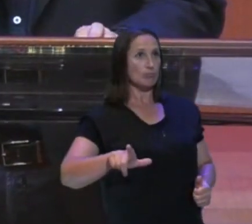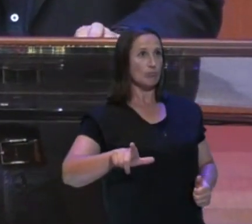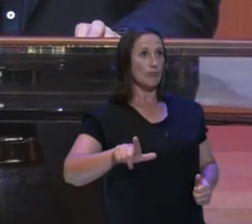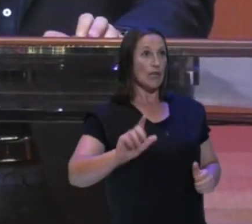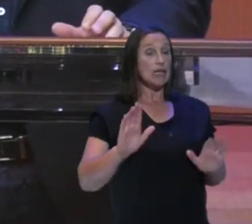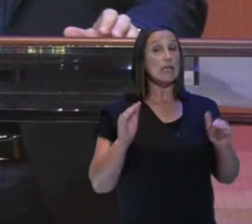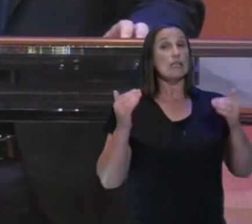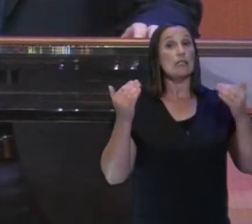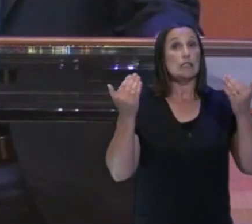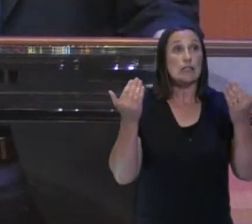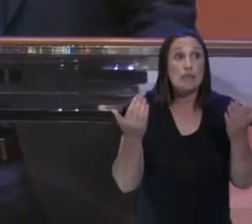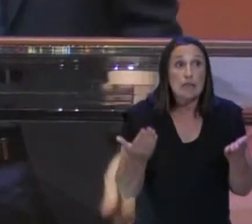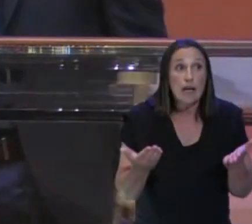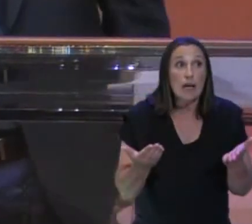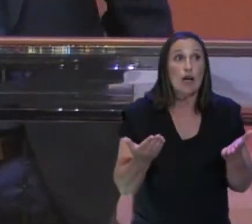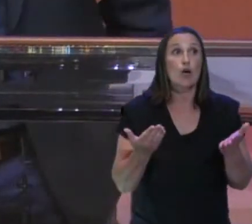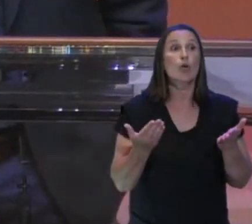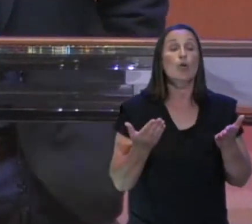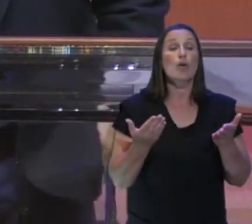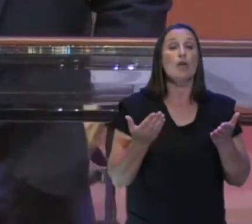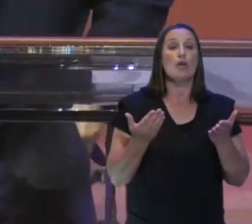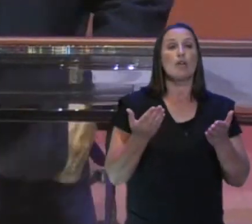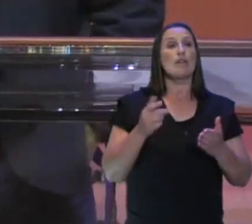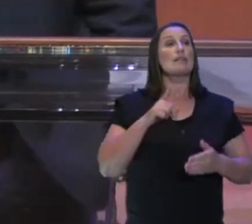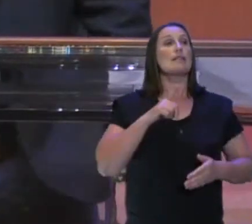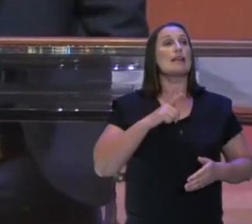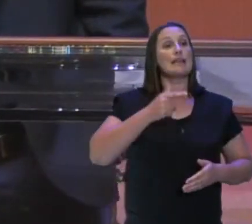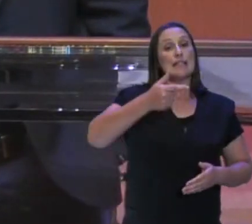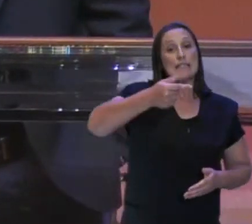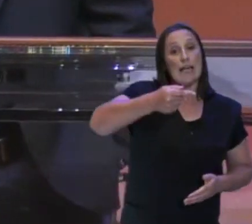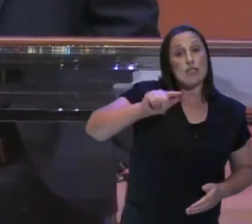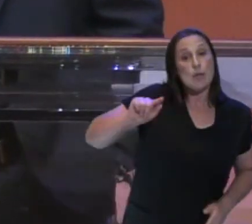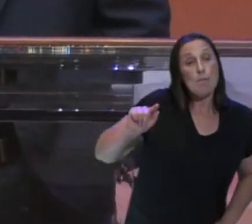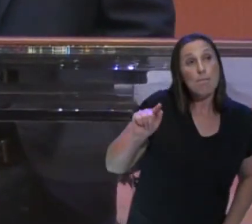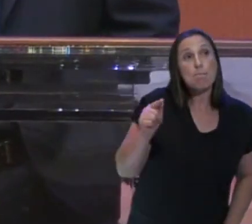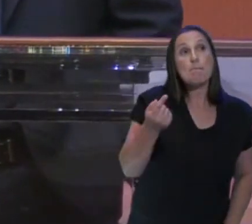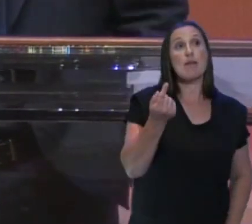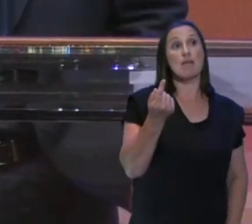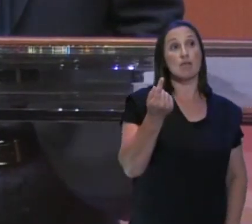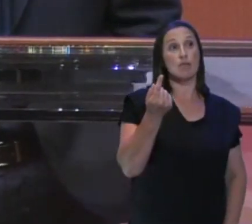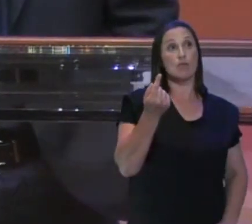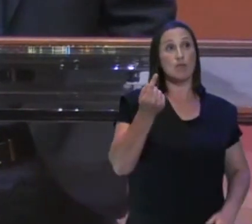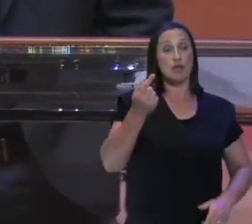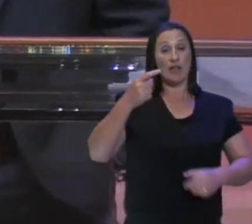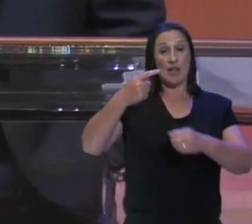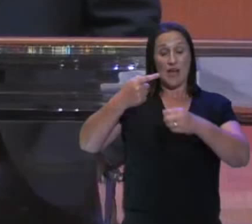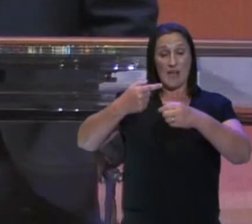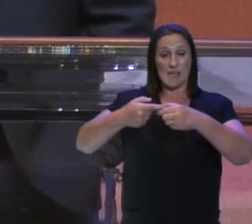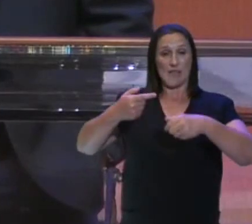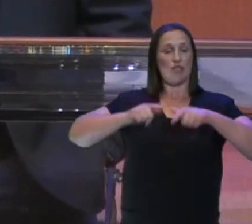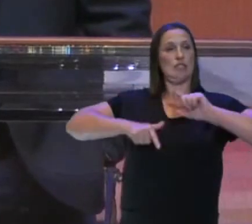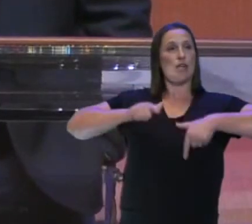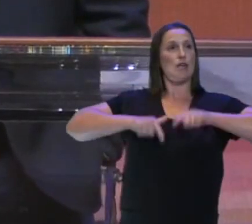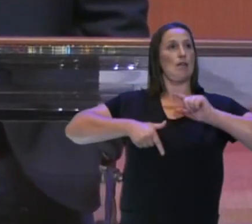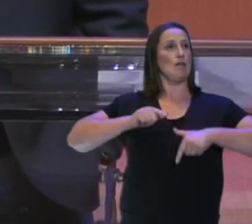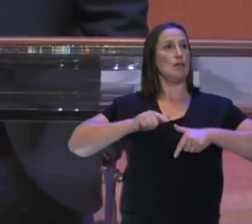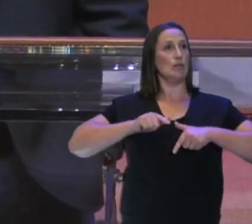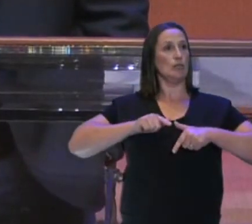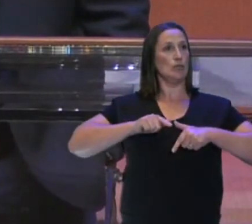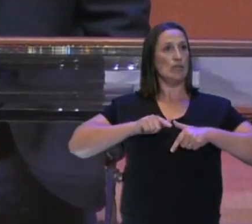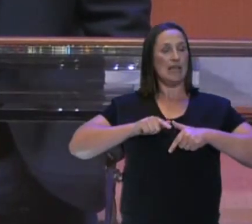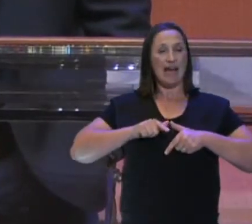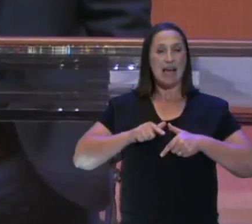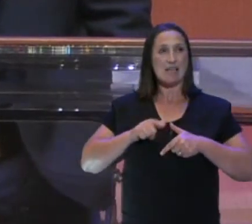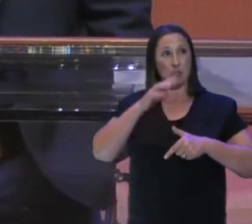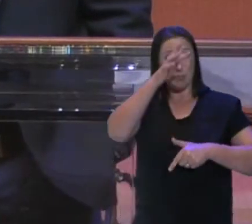sobrar 7.000 em Israel, todos aqueles cujos joelhos não se inclinaram diante de Baal, e